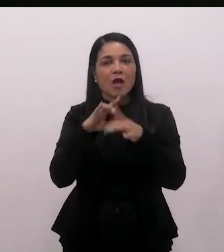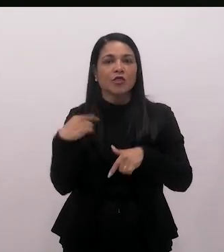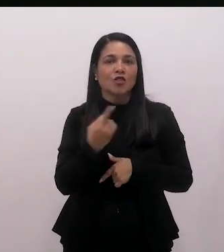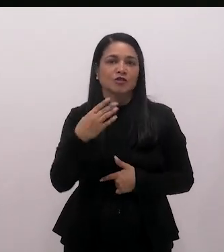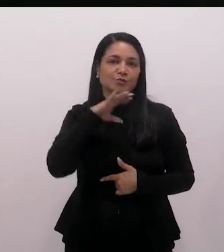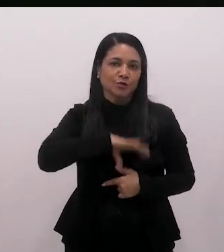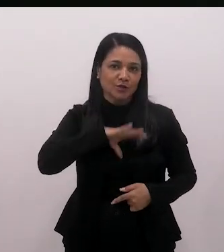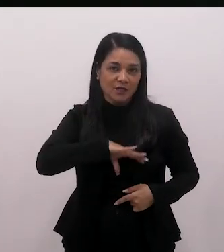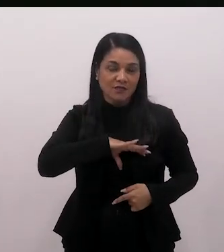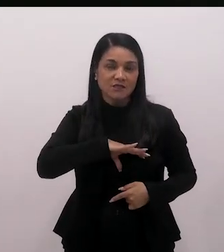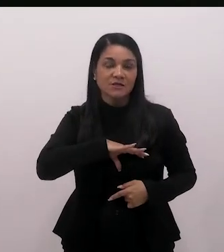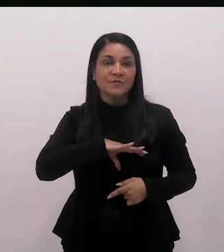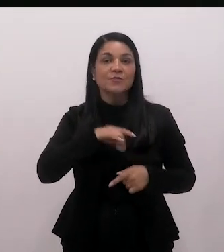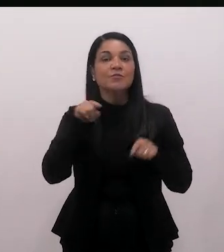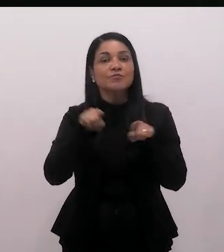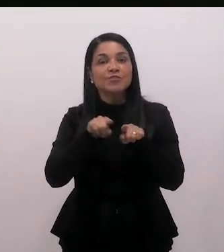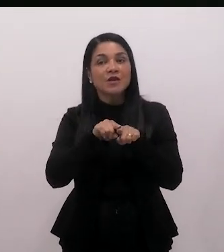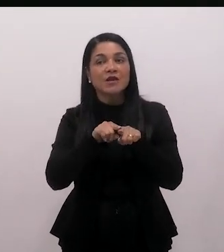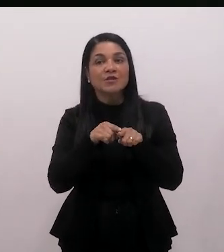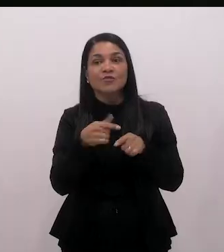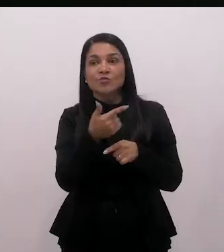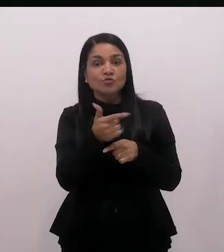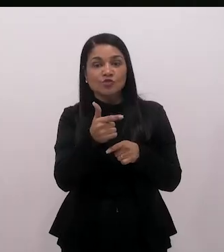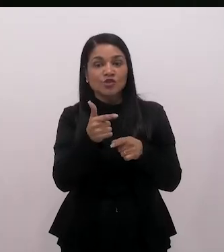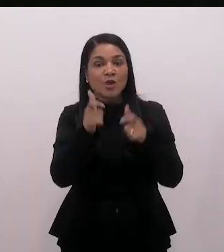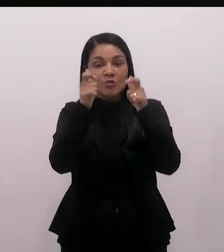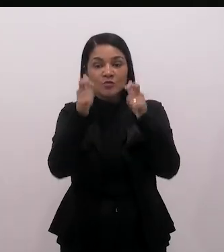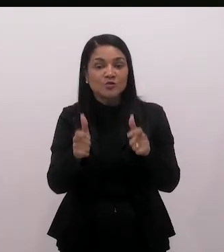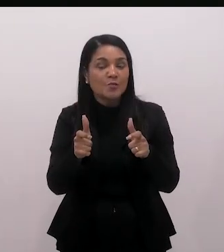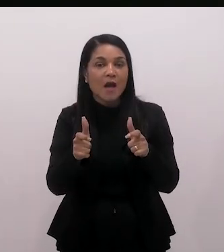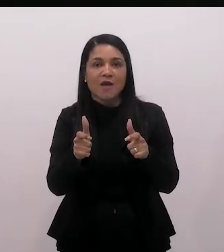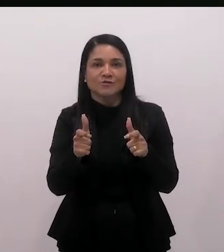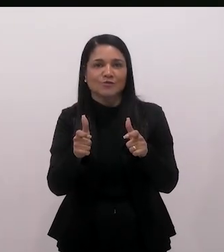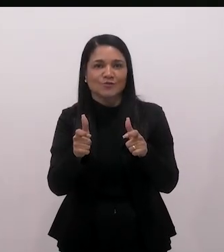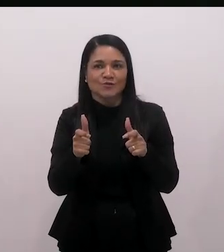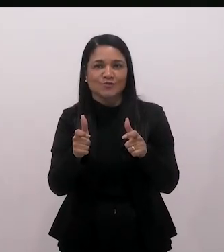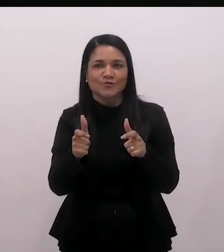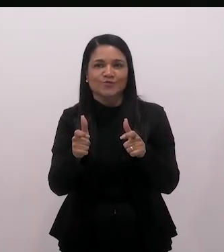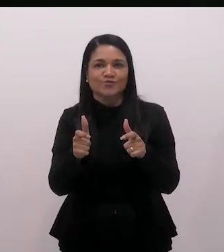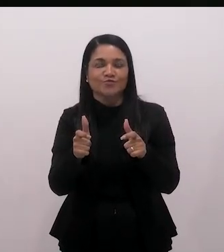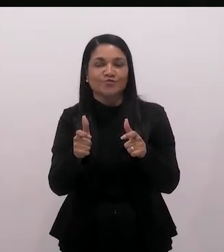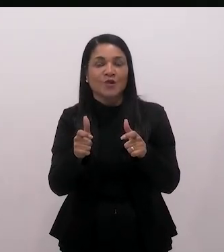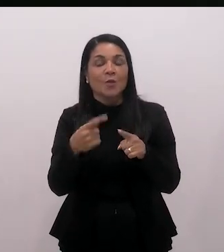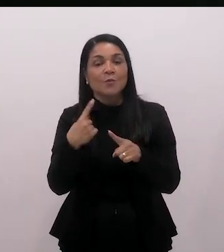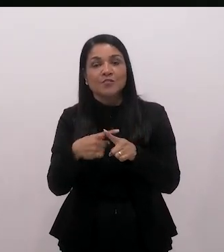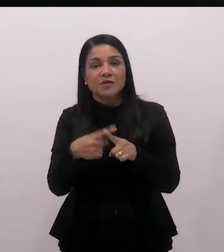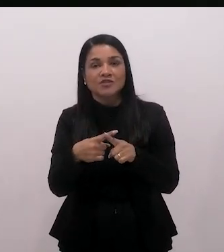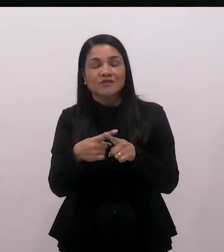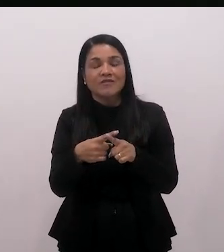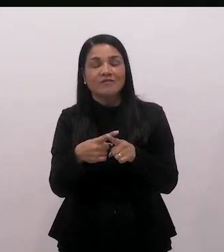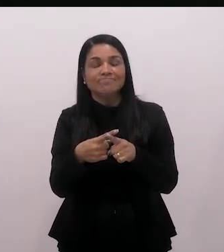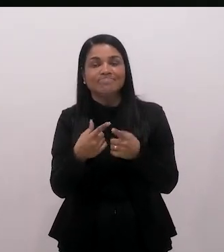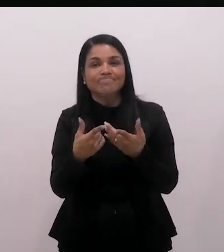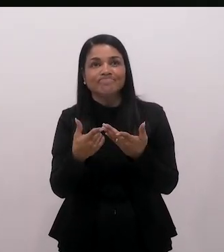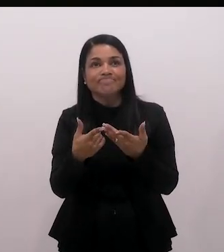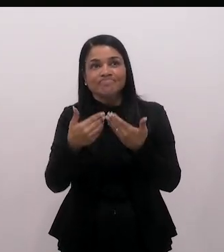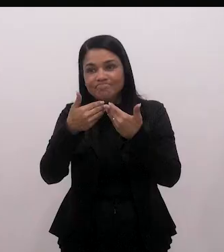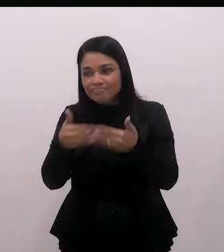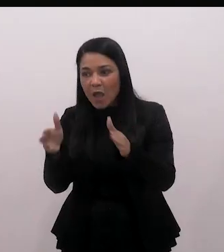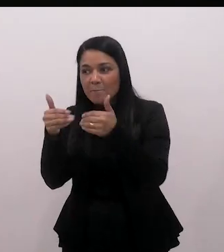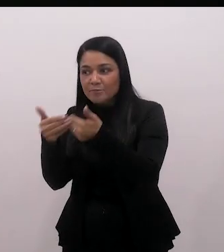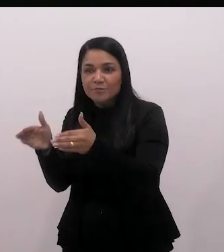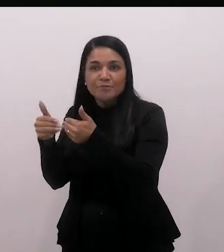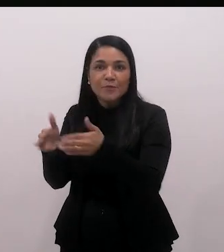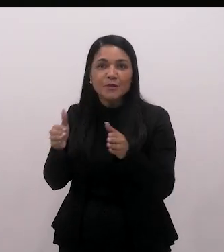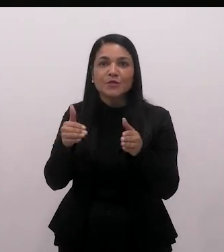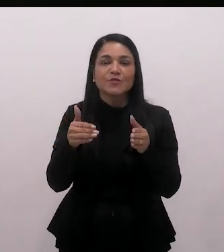juntarem a nós. A gente hoje tem esse networking porque a gente não tinha um espaço para bancar todo o mês que a gente estava agarrados àqueles custos. Você acabou